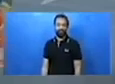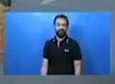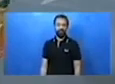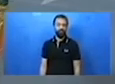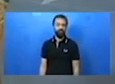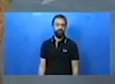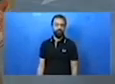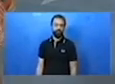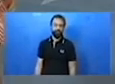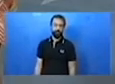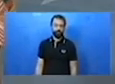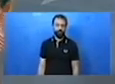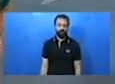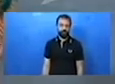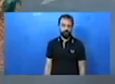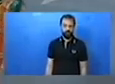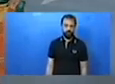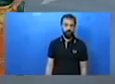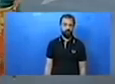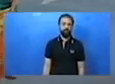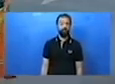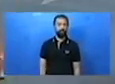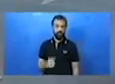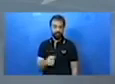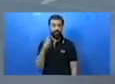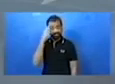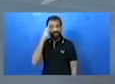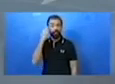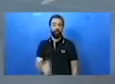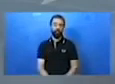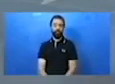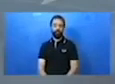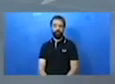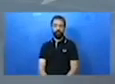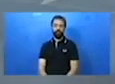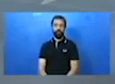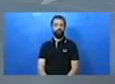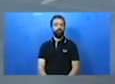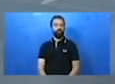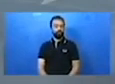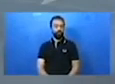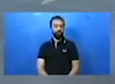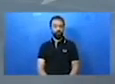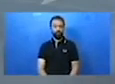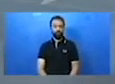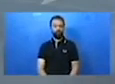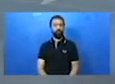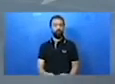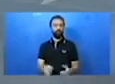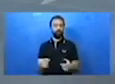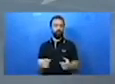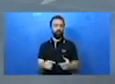tenho são 24. Ficou bem explicadinho assim, né, pessoal? Divide pelo de baixo. O resultado